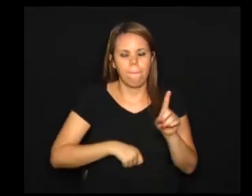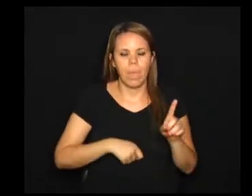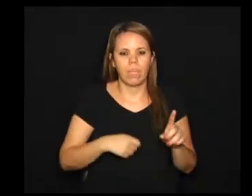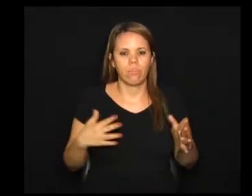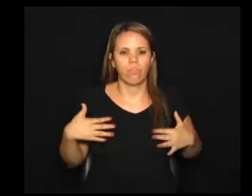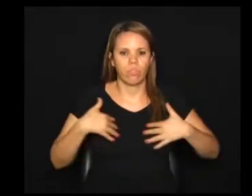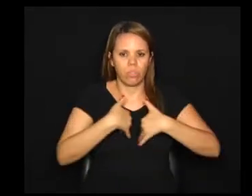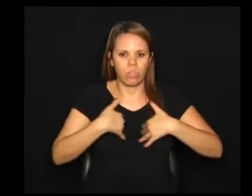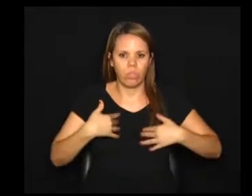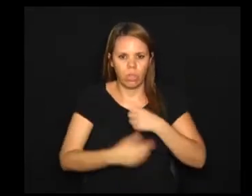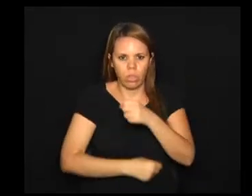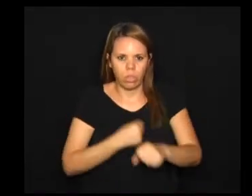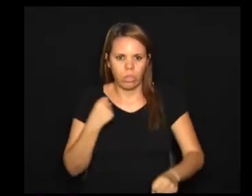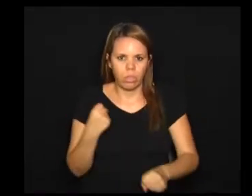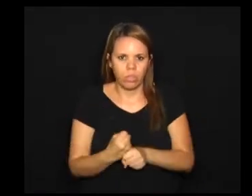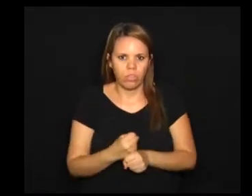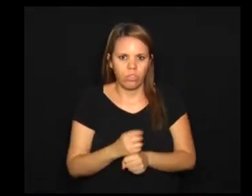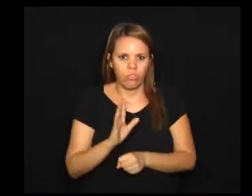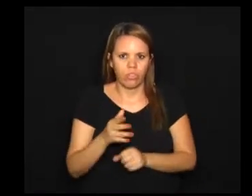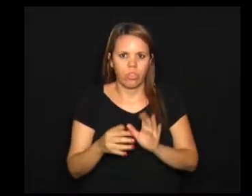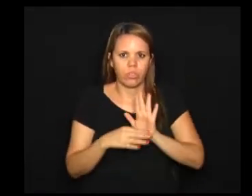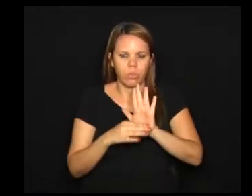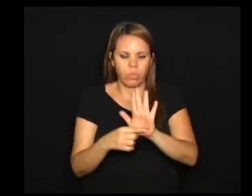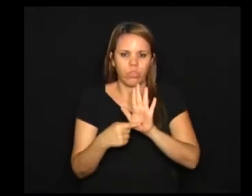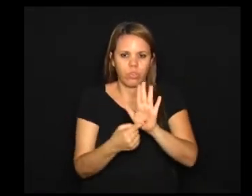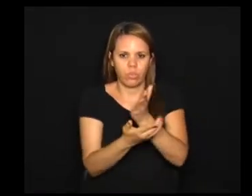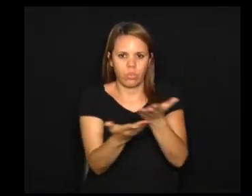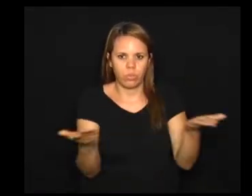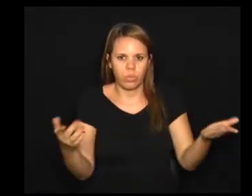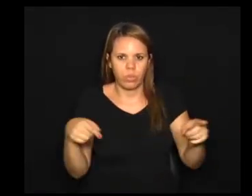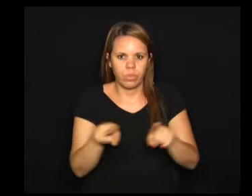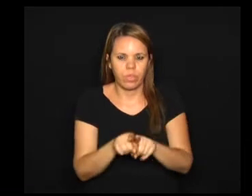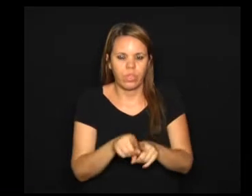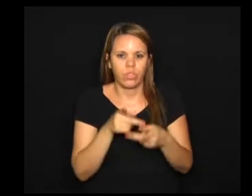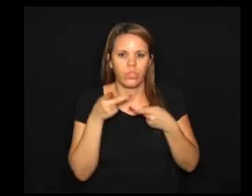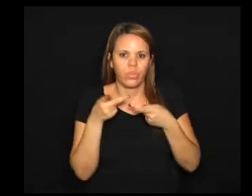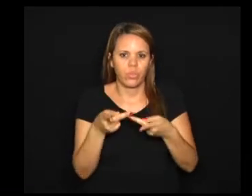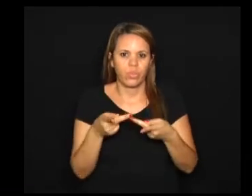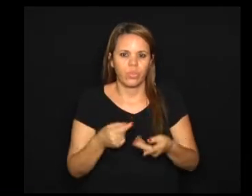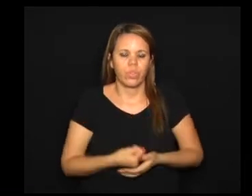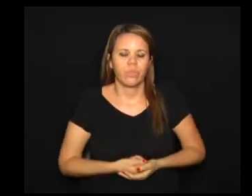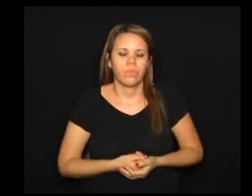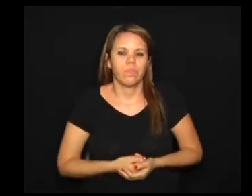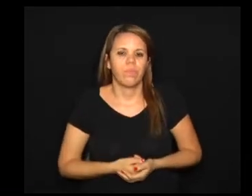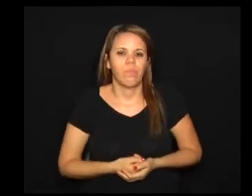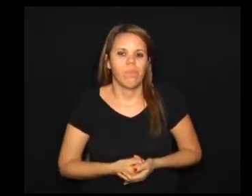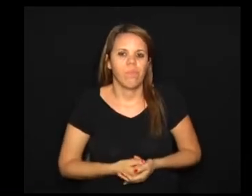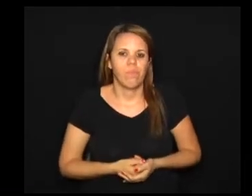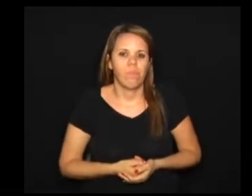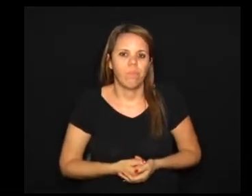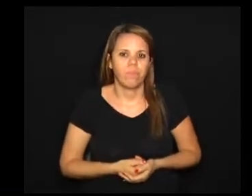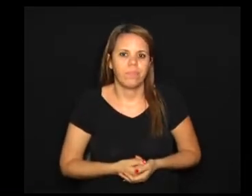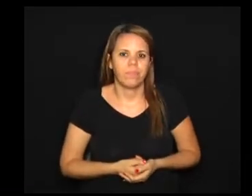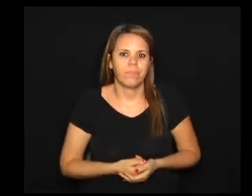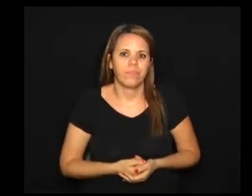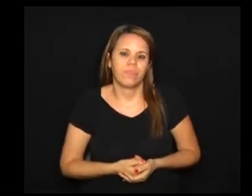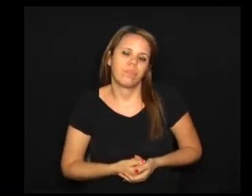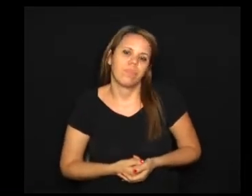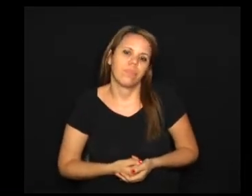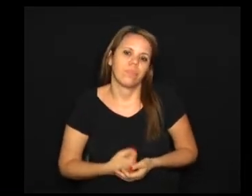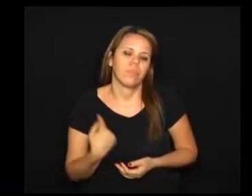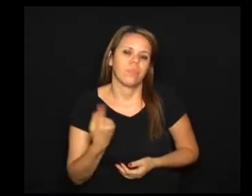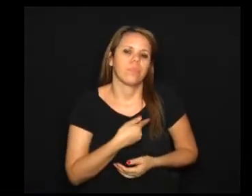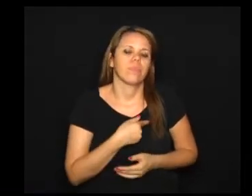já estamos programando, Jorge. Já deixo aqui de antemão fresquinho o convite, né? Nós